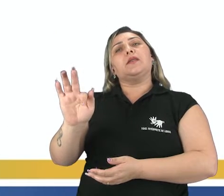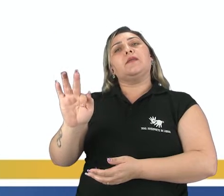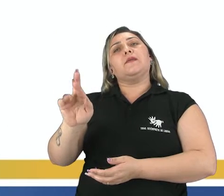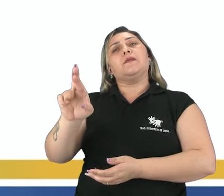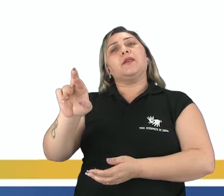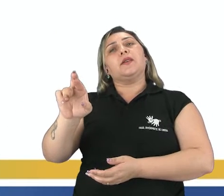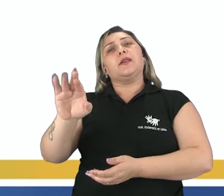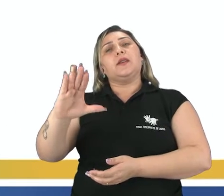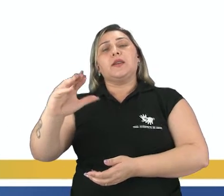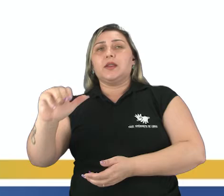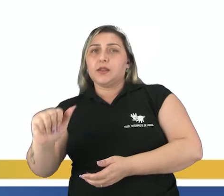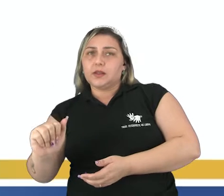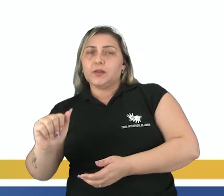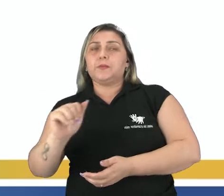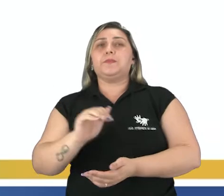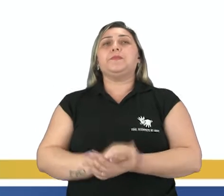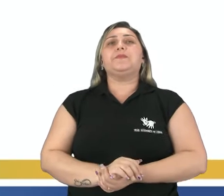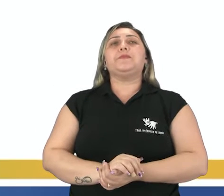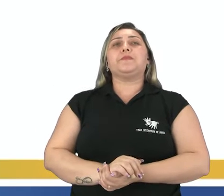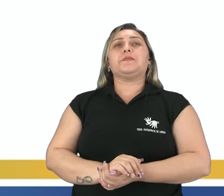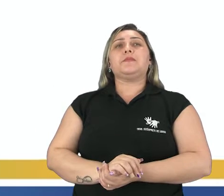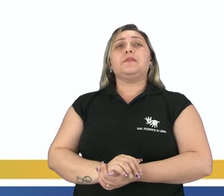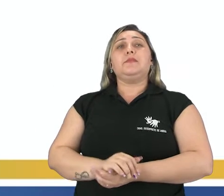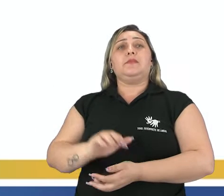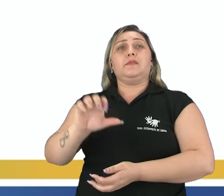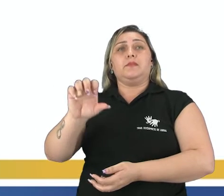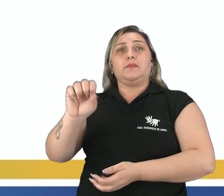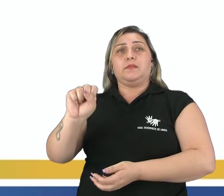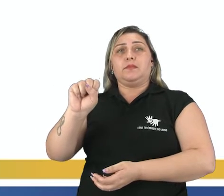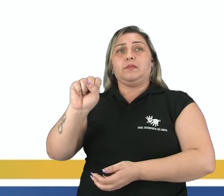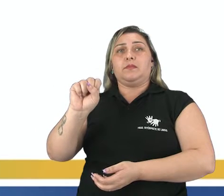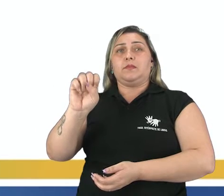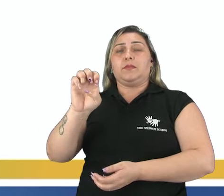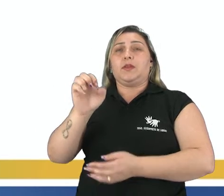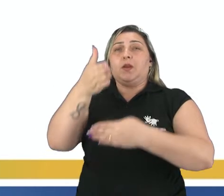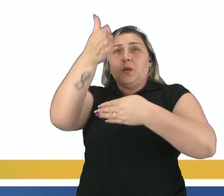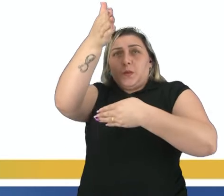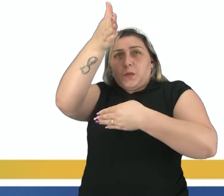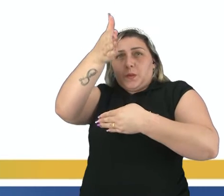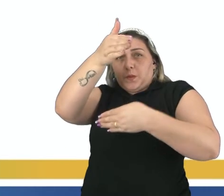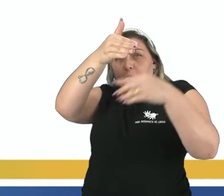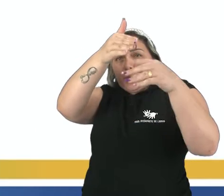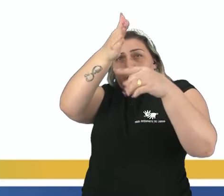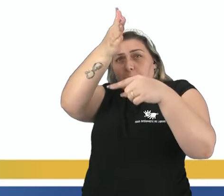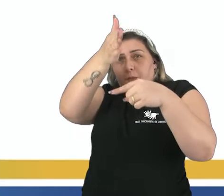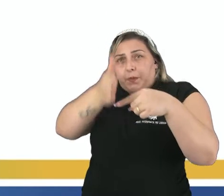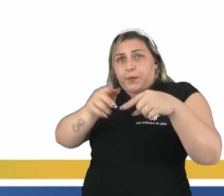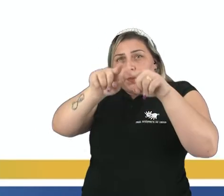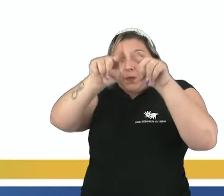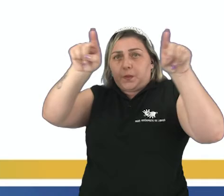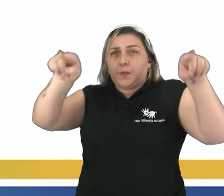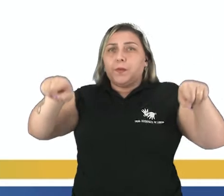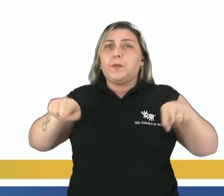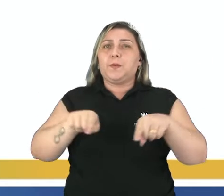parte da esfera, ou seja, a semi-esfera, cortada por um plano. Ou seja,